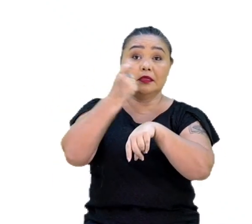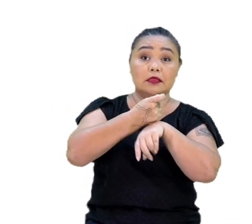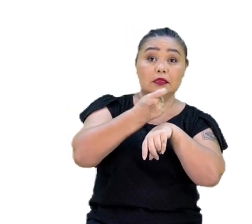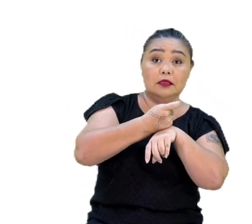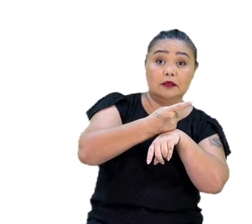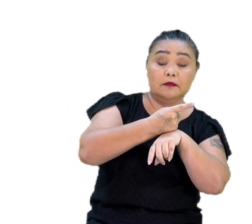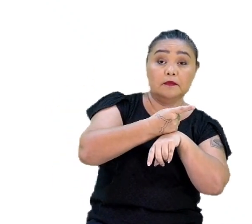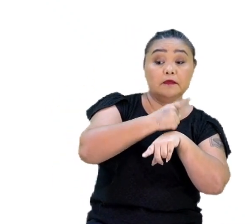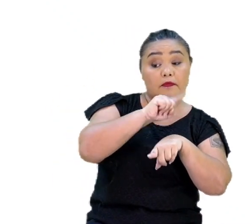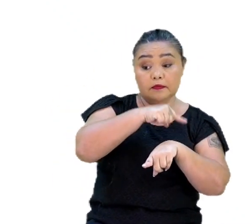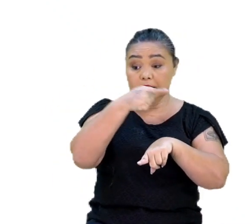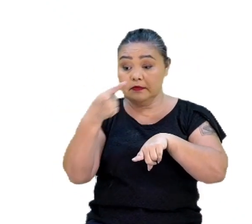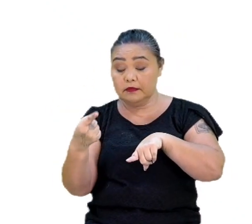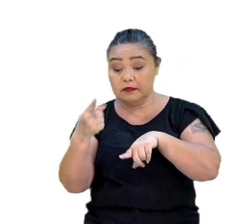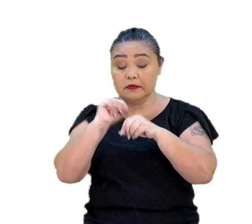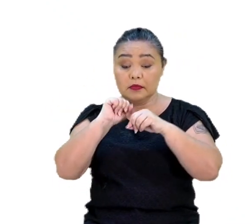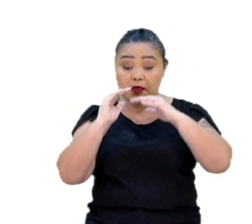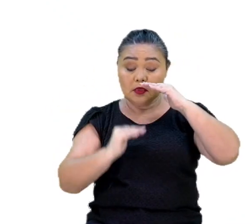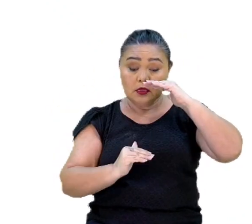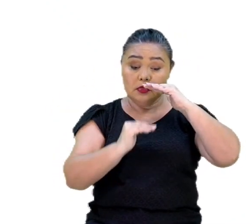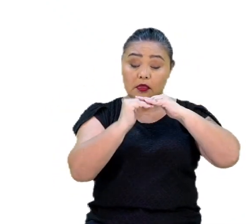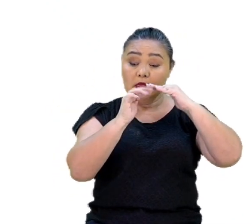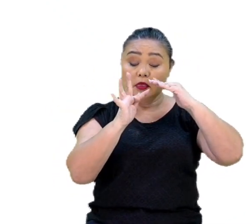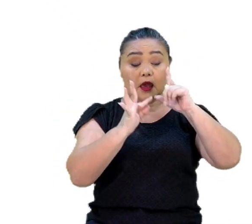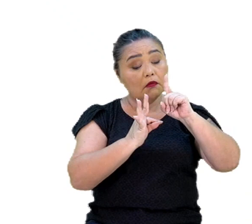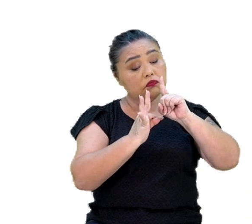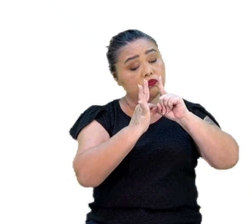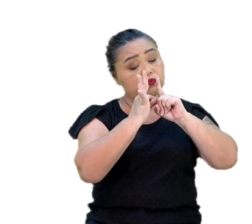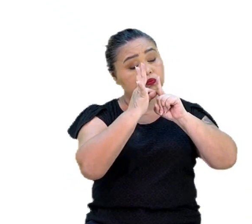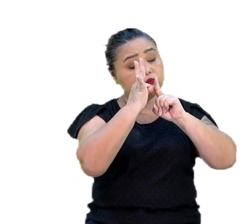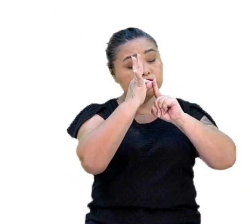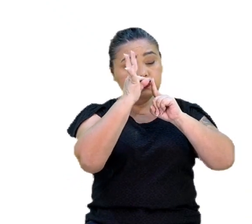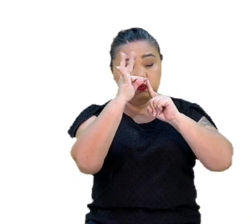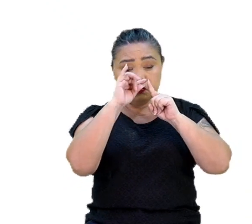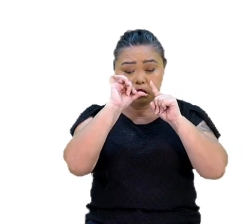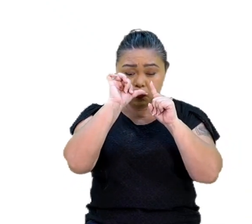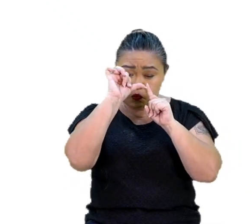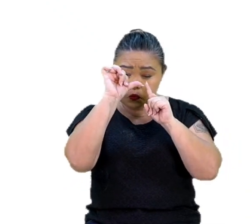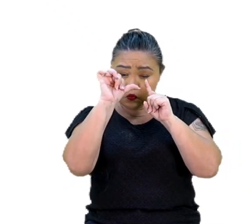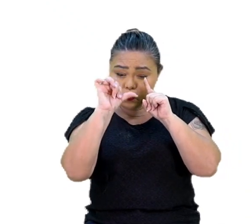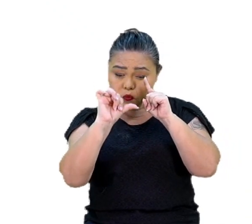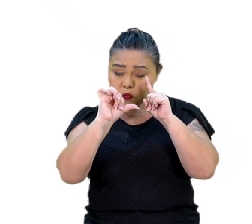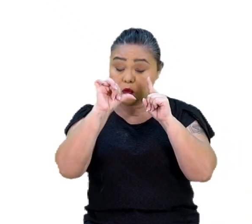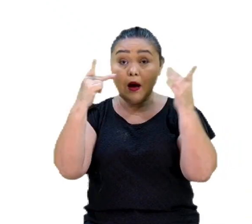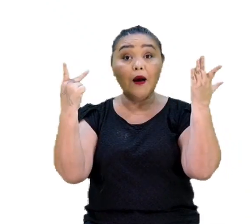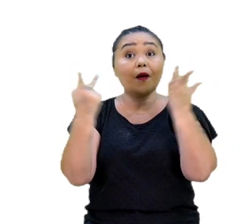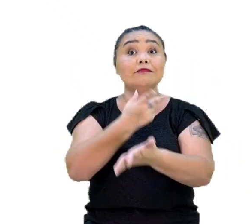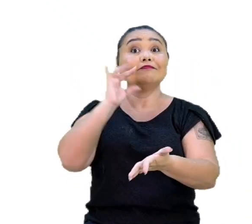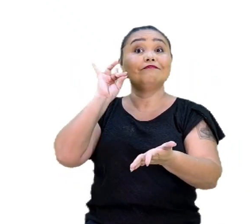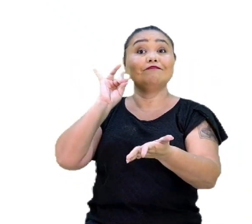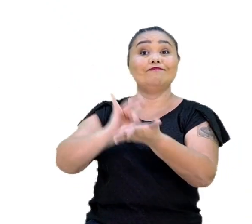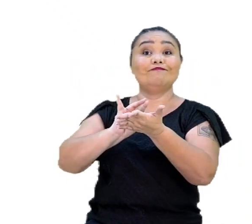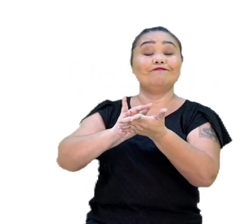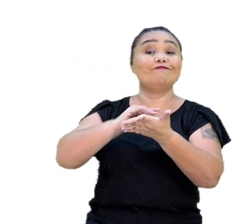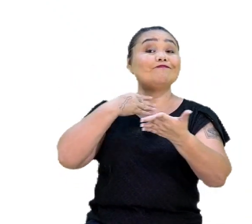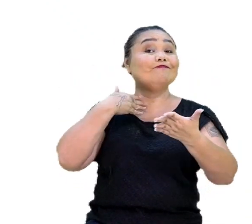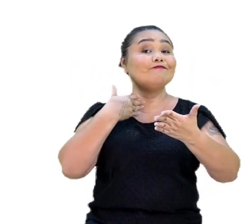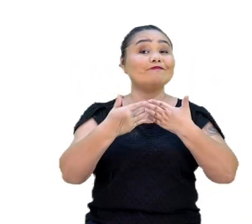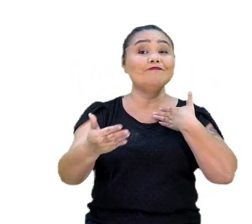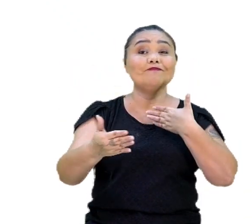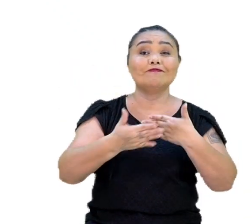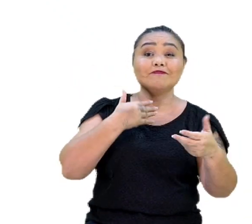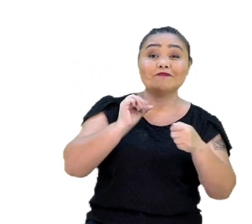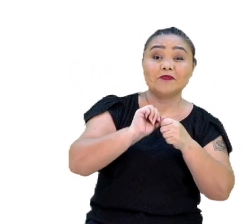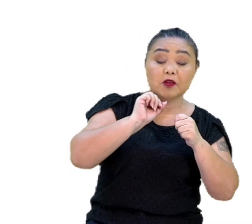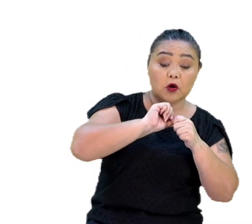sólido. Então, o ponto de fusão é a temperatura onde a mudança vai acontecer, independente se é